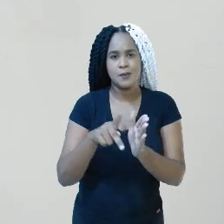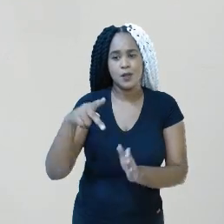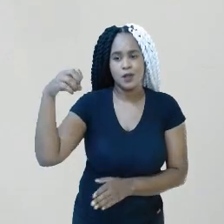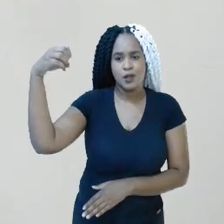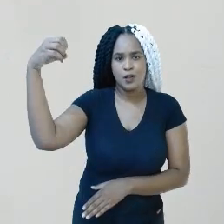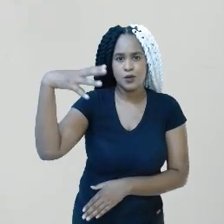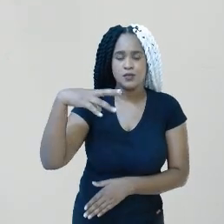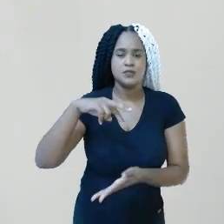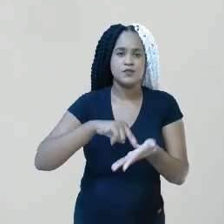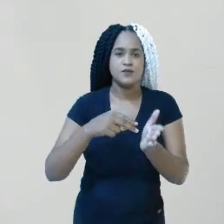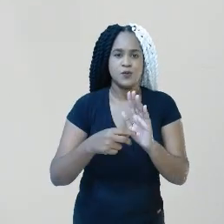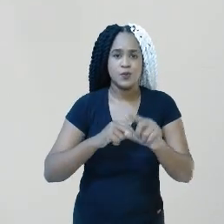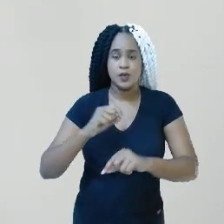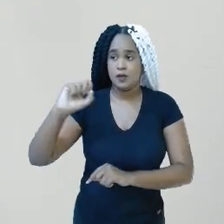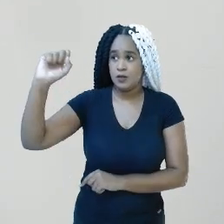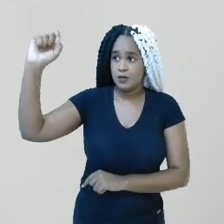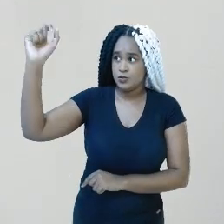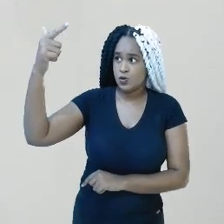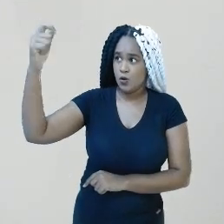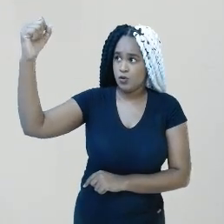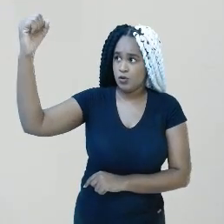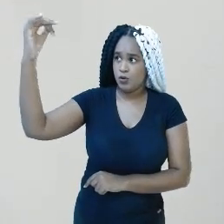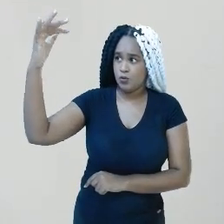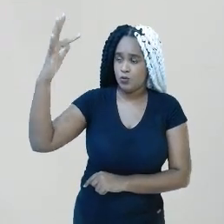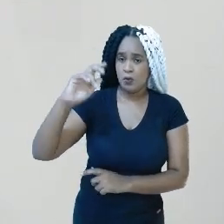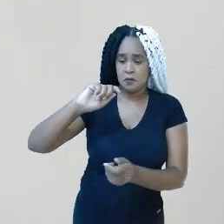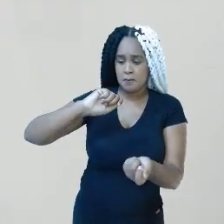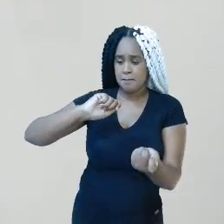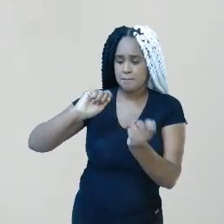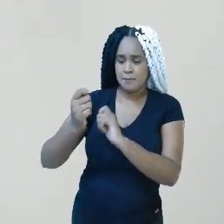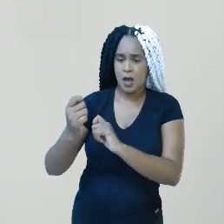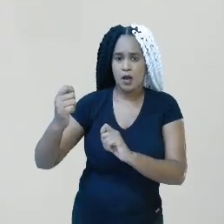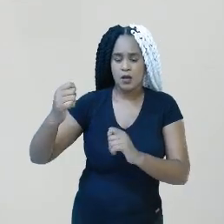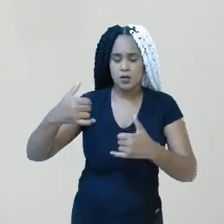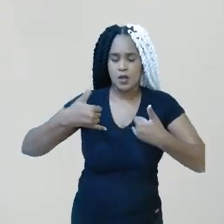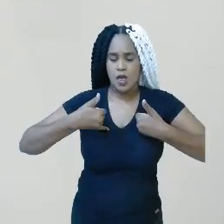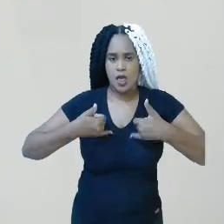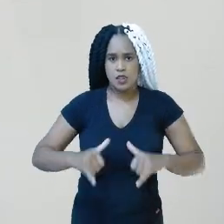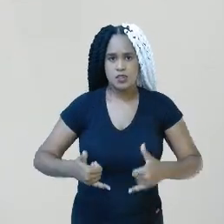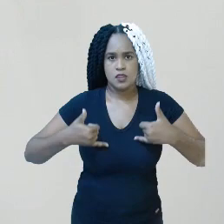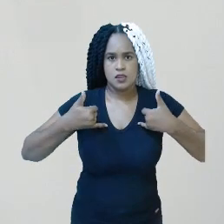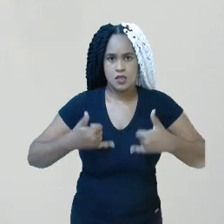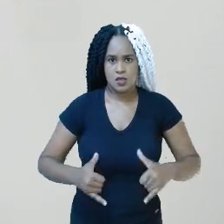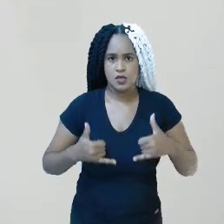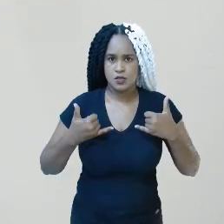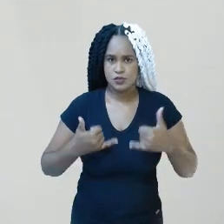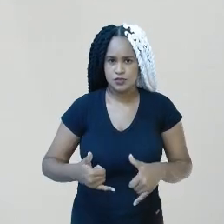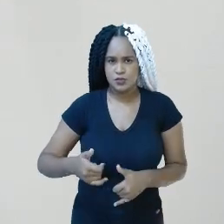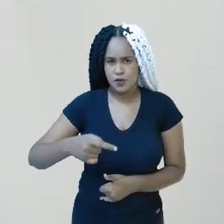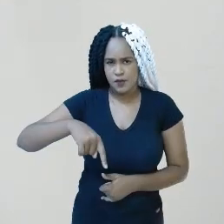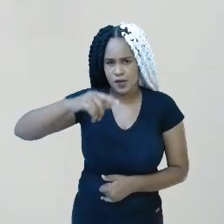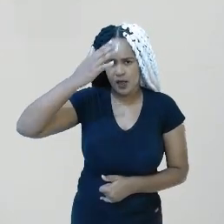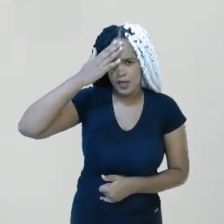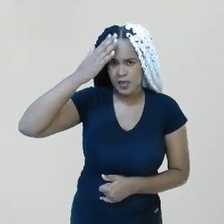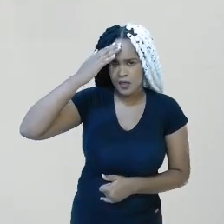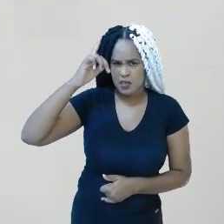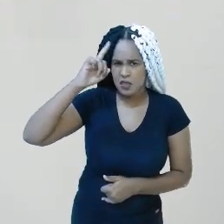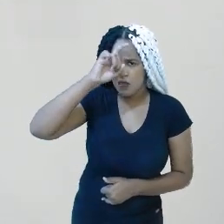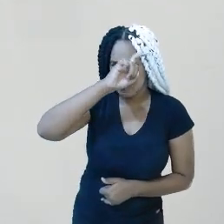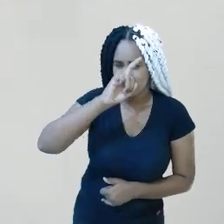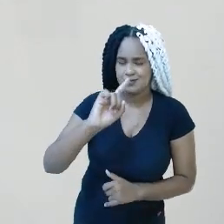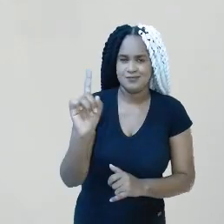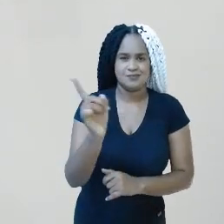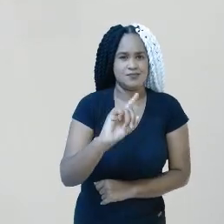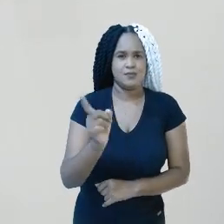em energia para aquele ser autótrofo, no caso que a gente falou aqui. Estou falando difícil? Não, isso é uma coisa que a gente